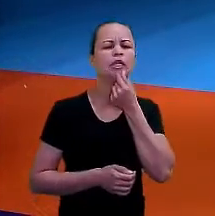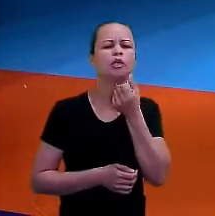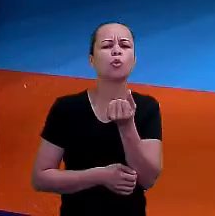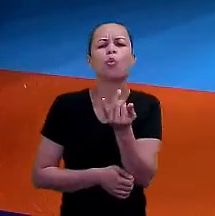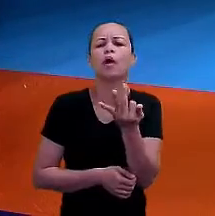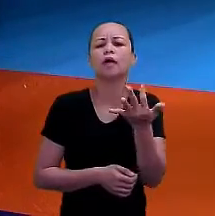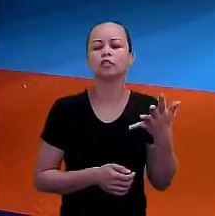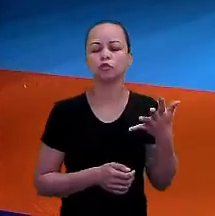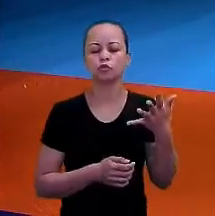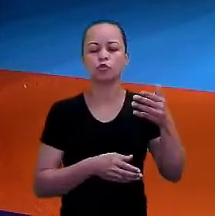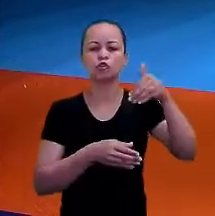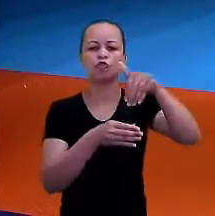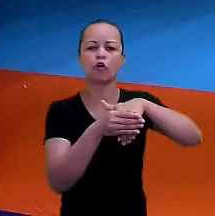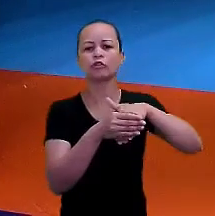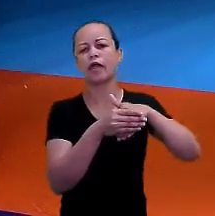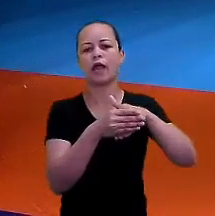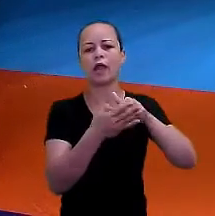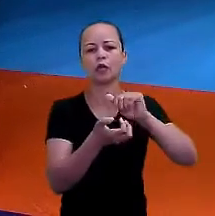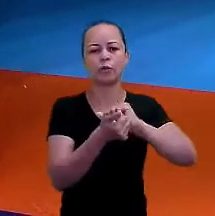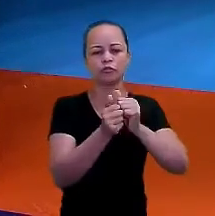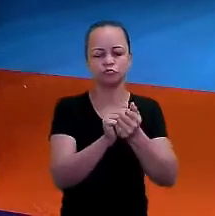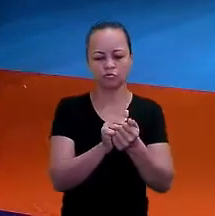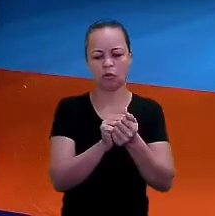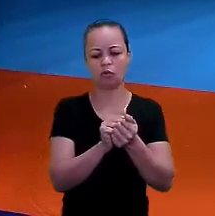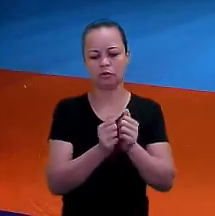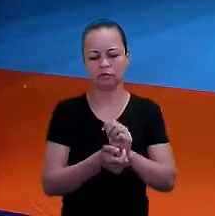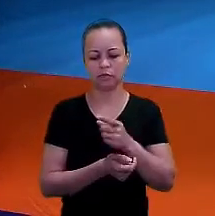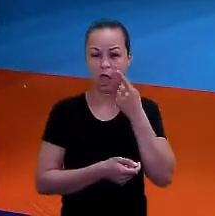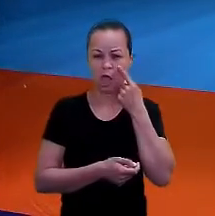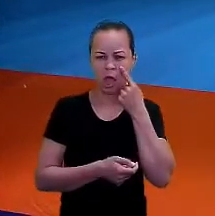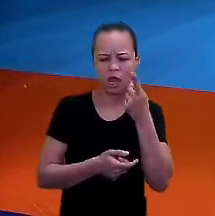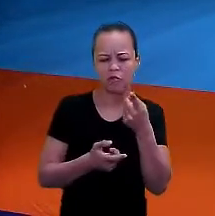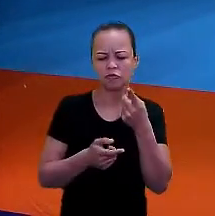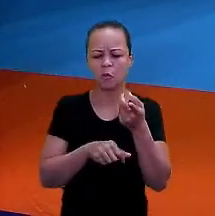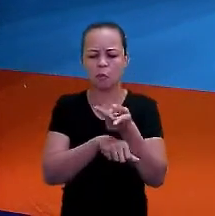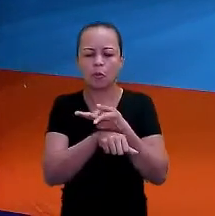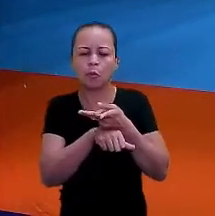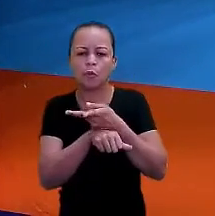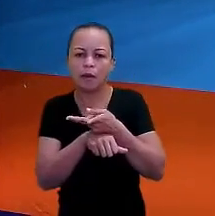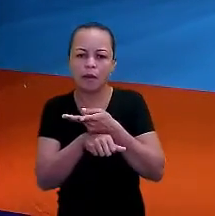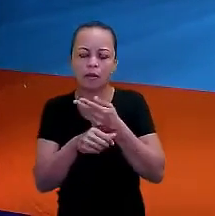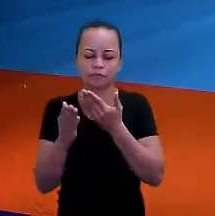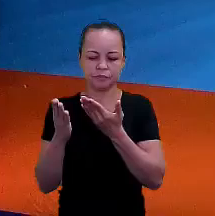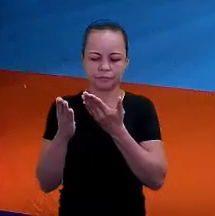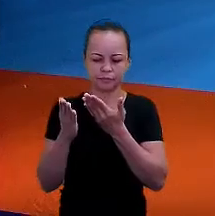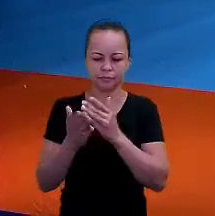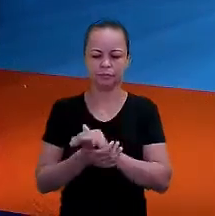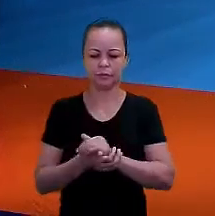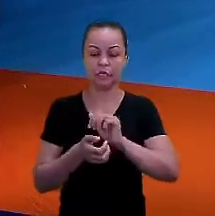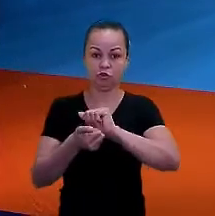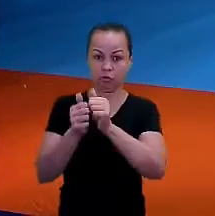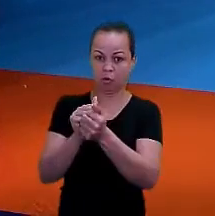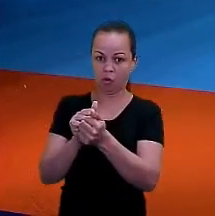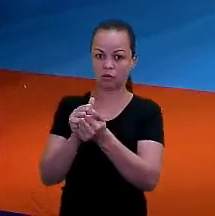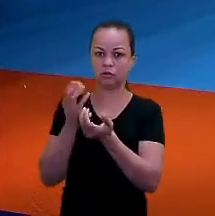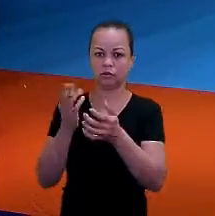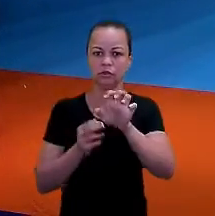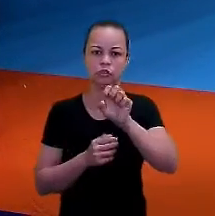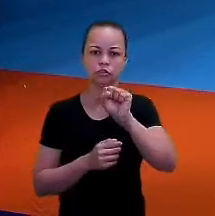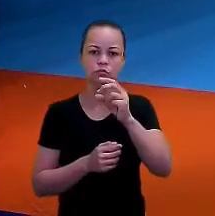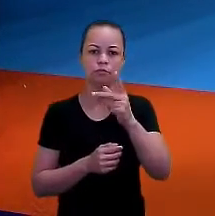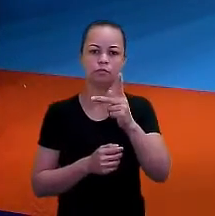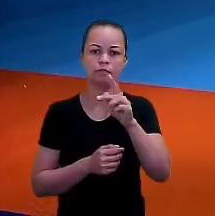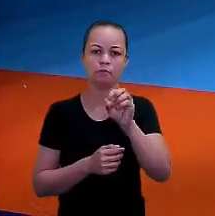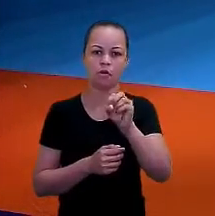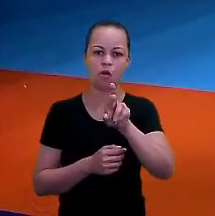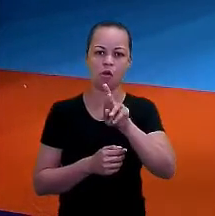ó, onde tem tipo de programa, vou procurar esportes. Tá aqui. Agora são